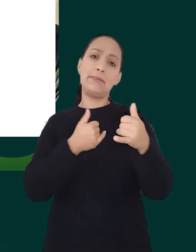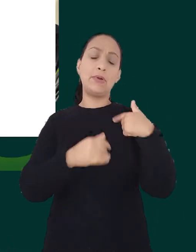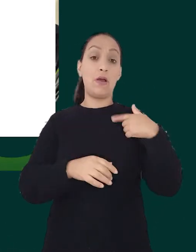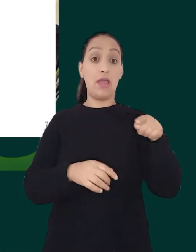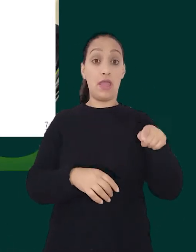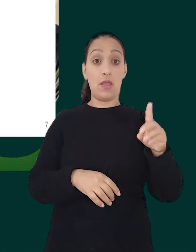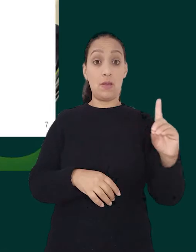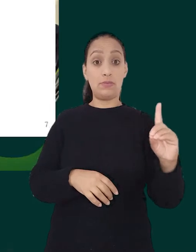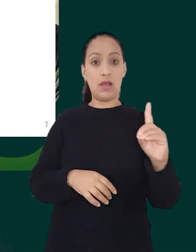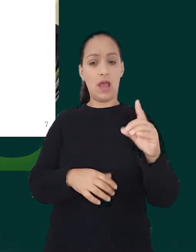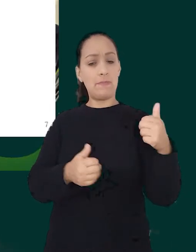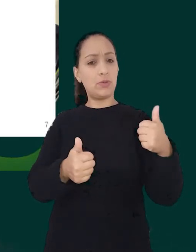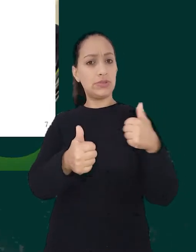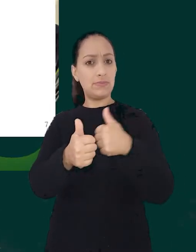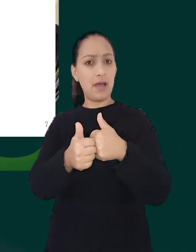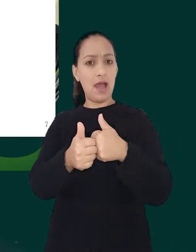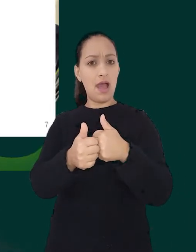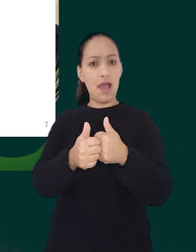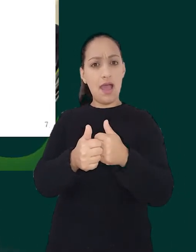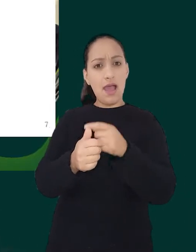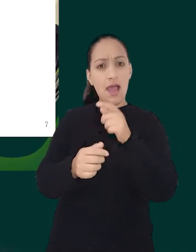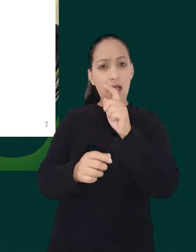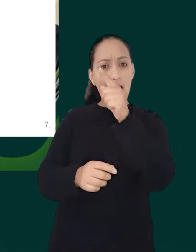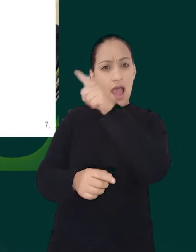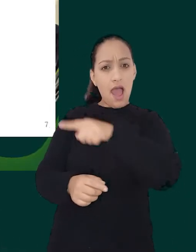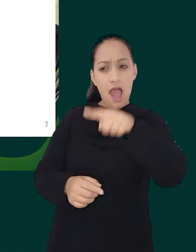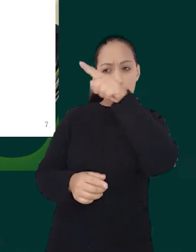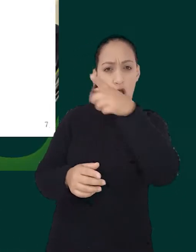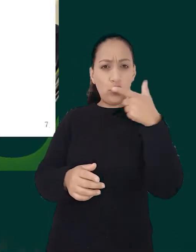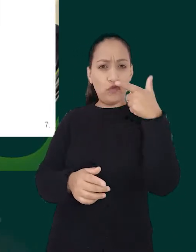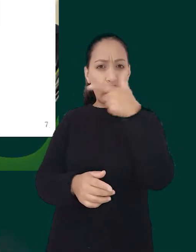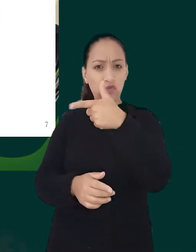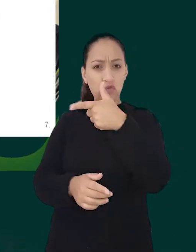me aproximar do alvo e tentar fazer o